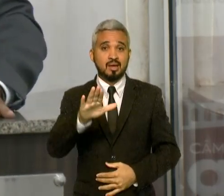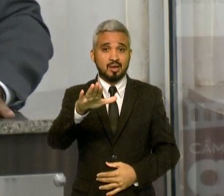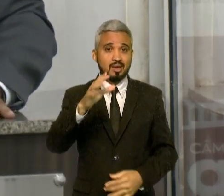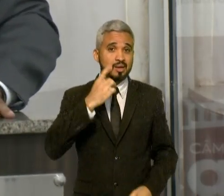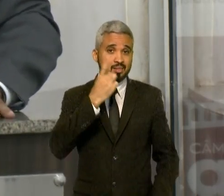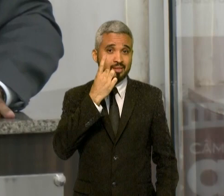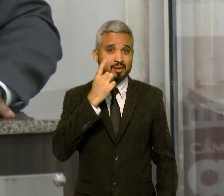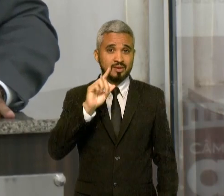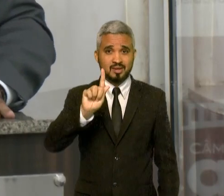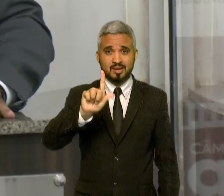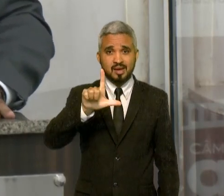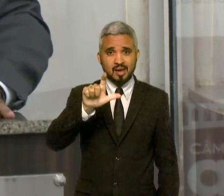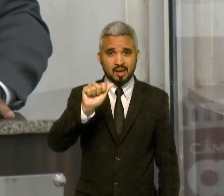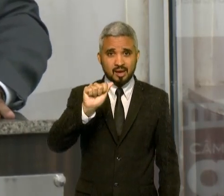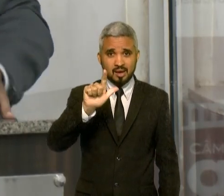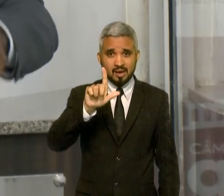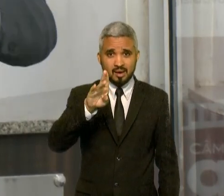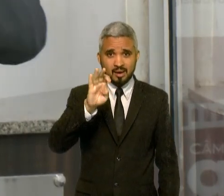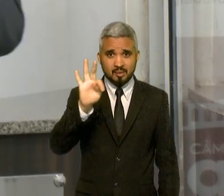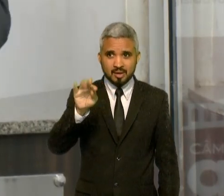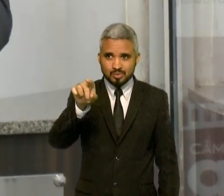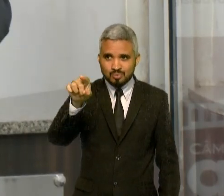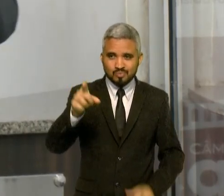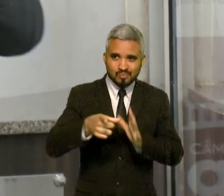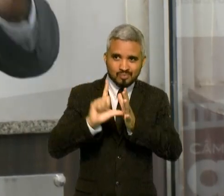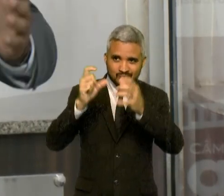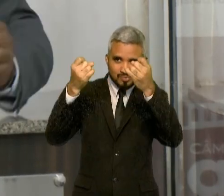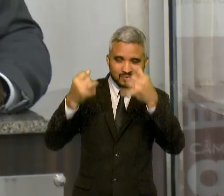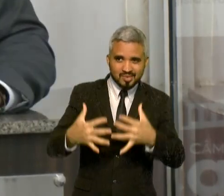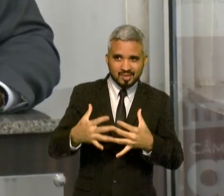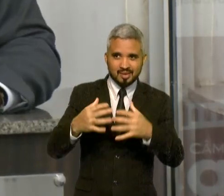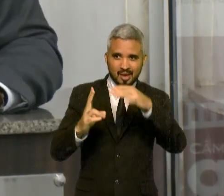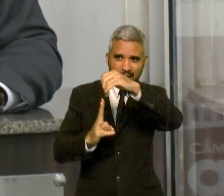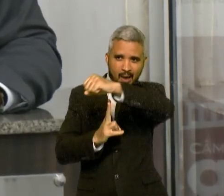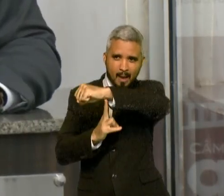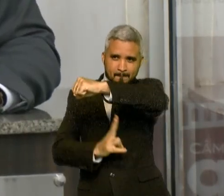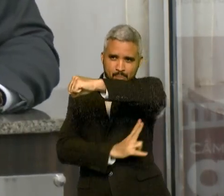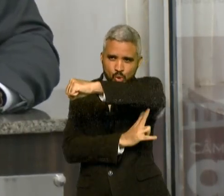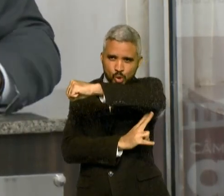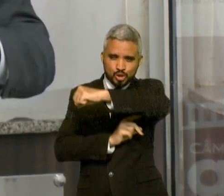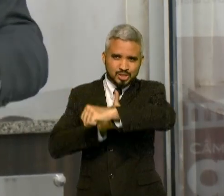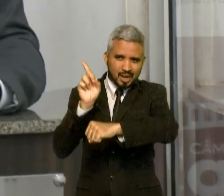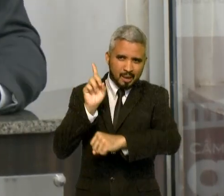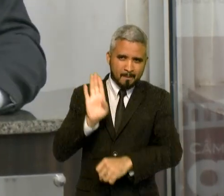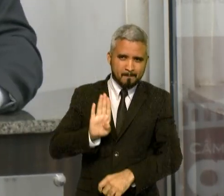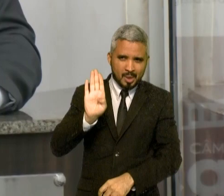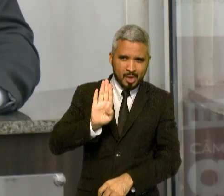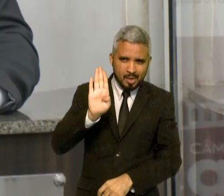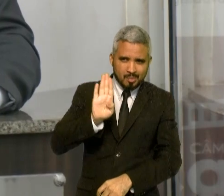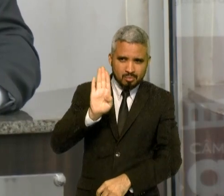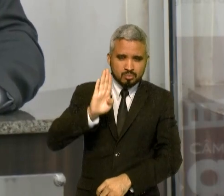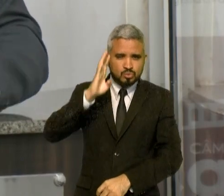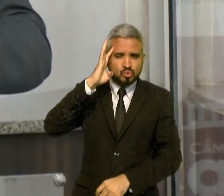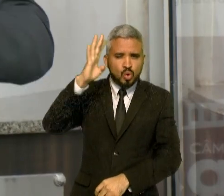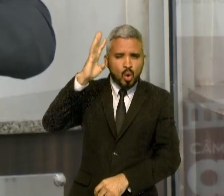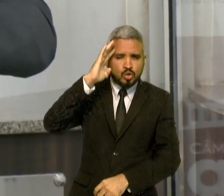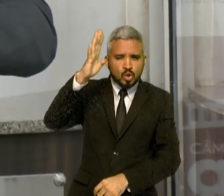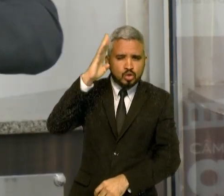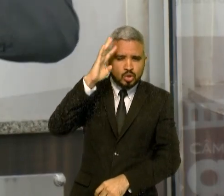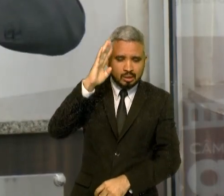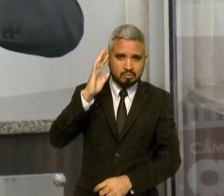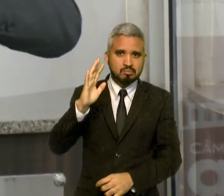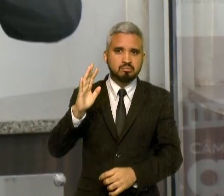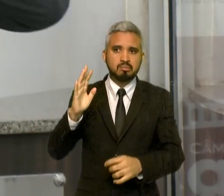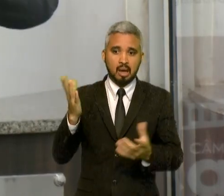daquela ponte de Beckmann, que era um sonho para toda a nossa população, e que amanhã o governador entregará